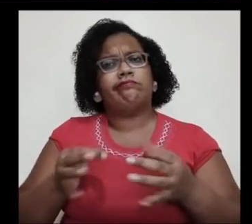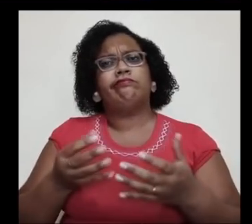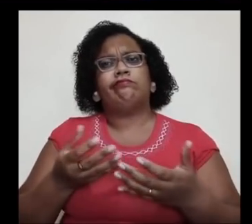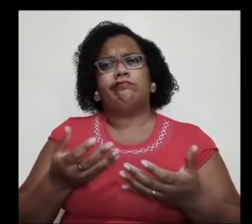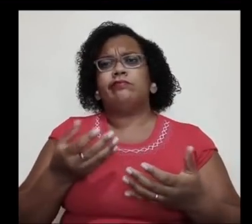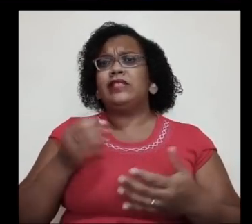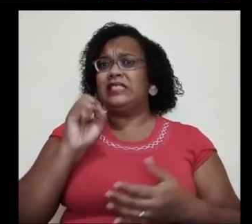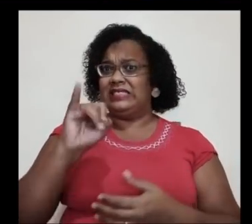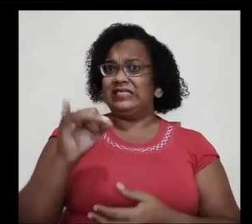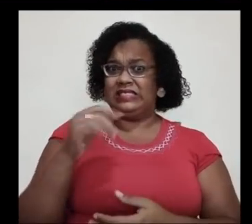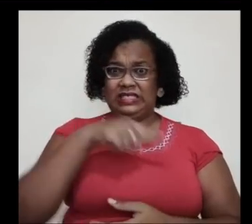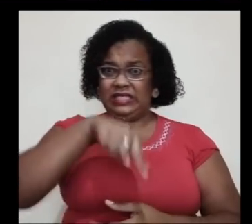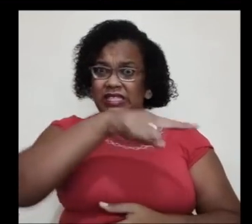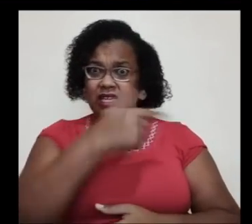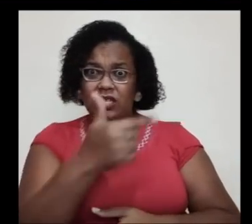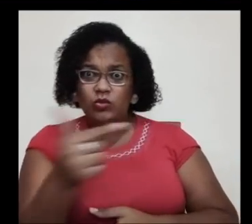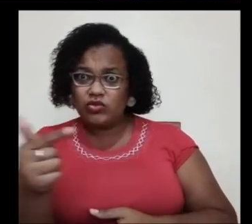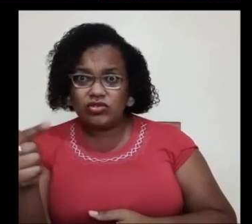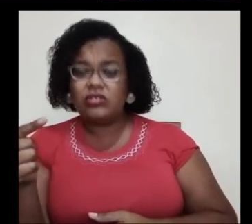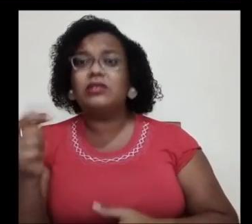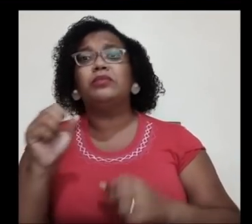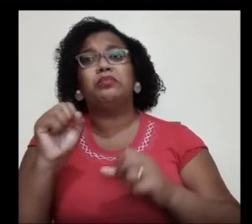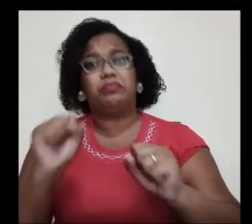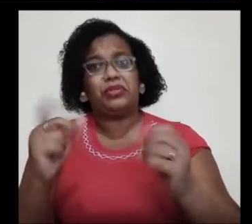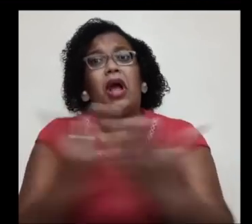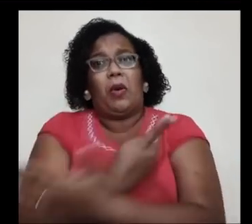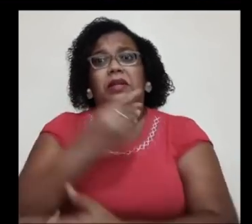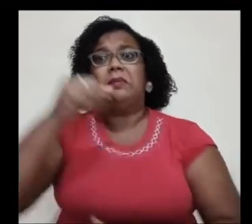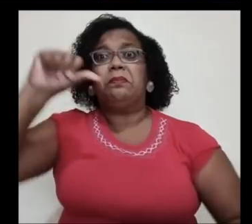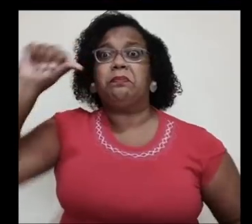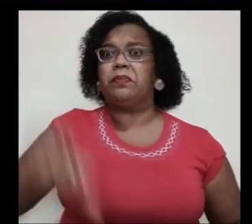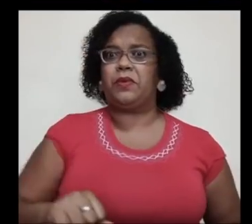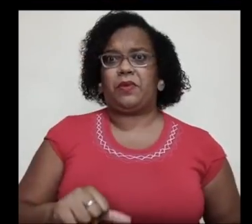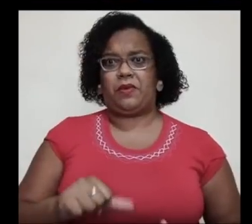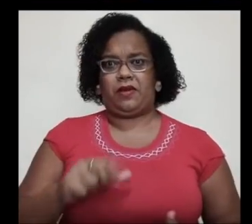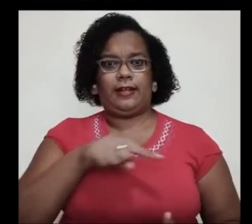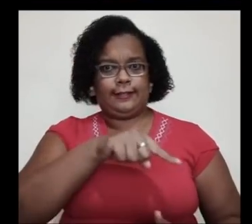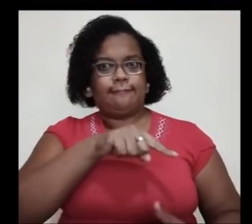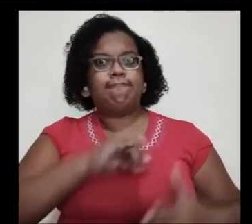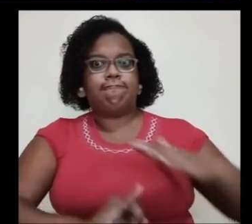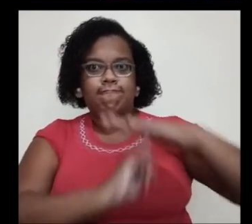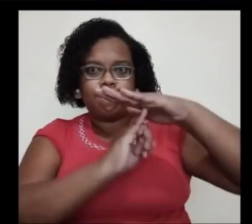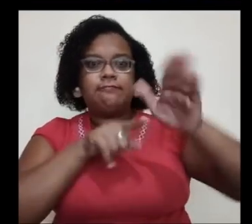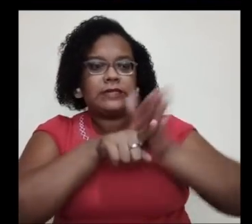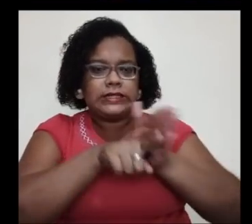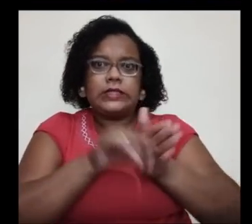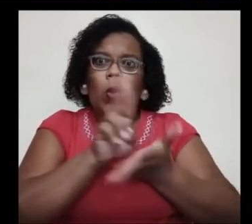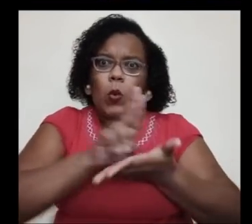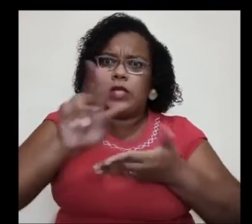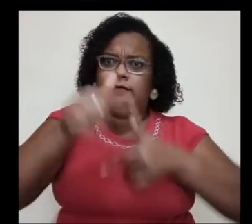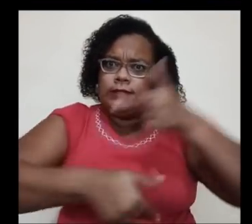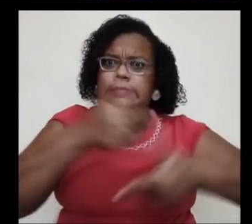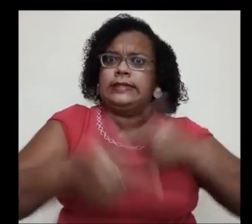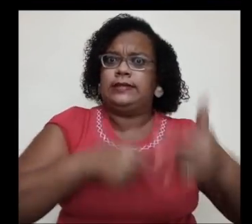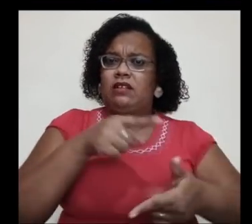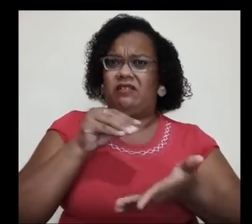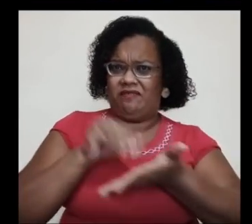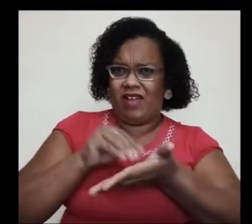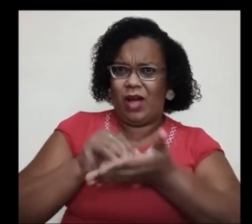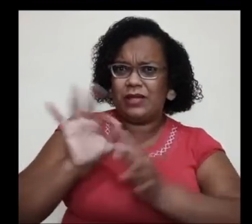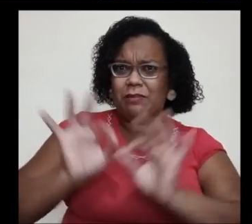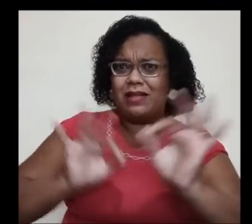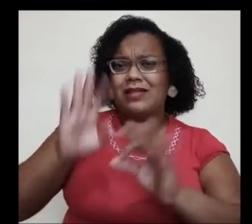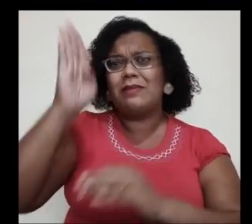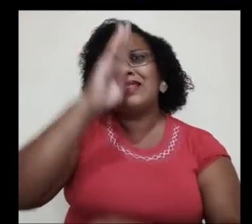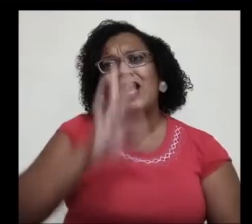pesquisa, dessas universidades. Falta planejamento nacional, existem, inclusive, indicações de governos, em particular do governo